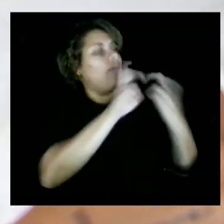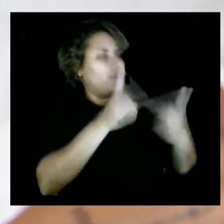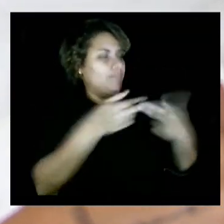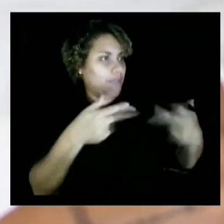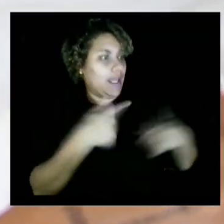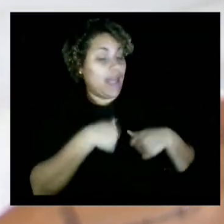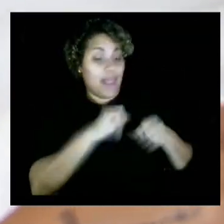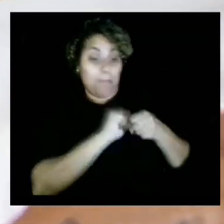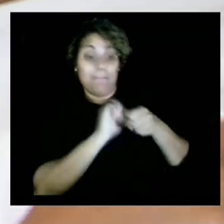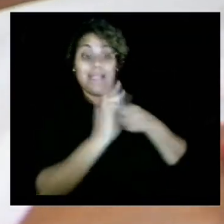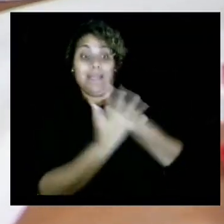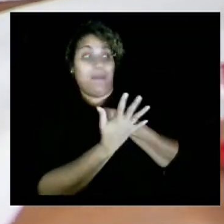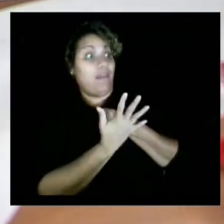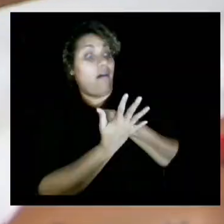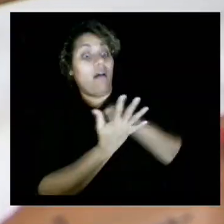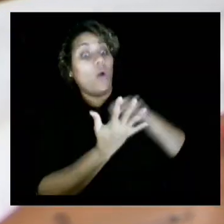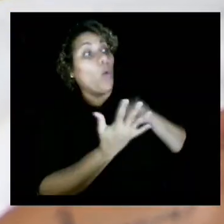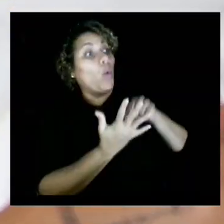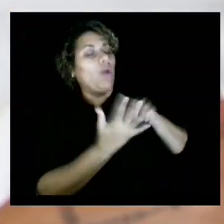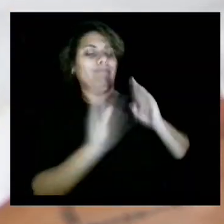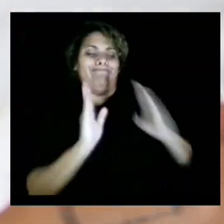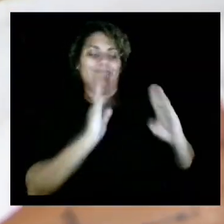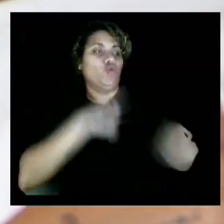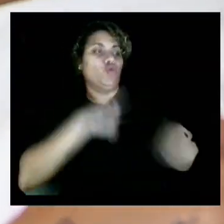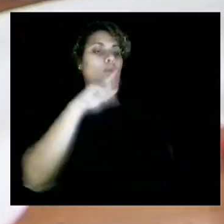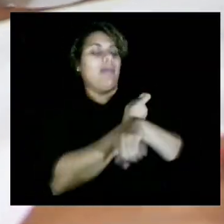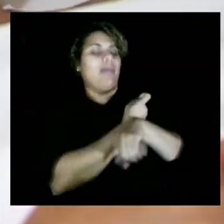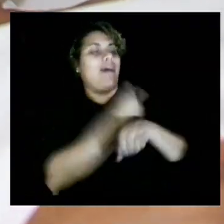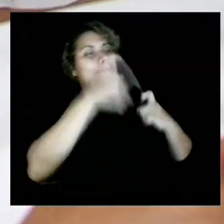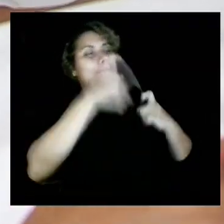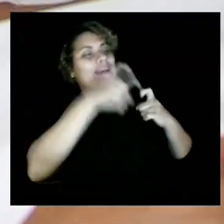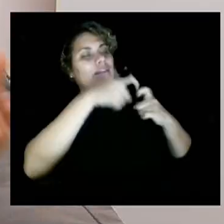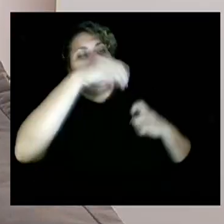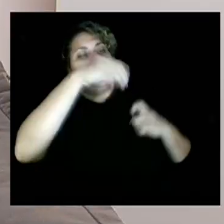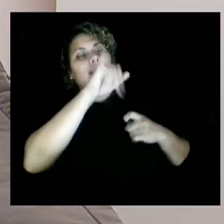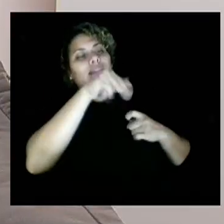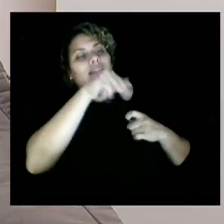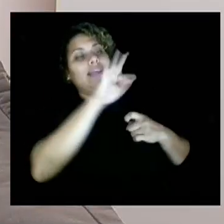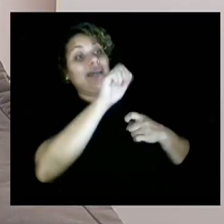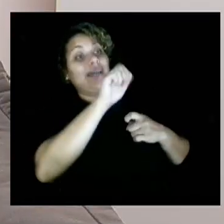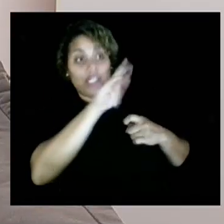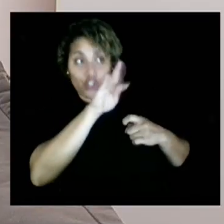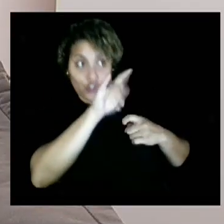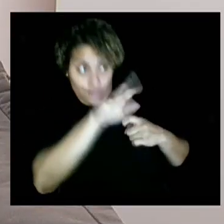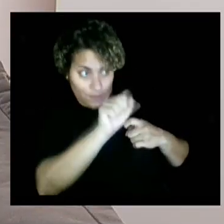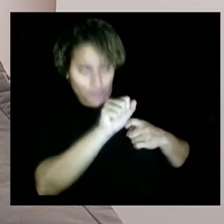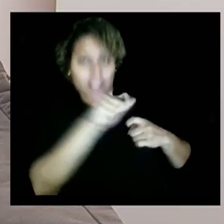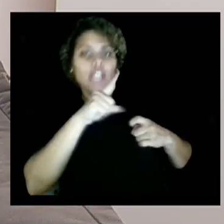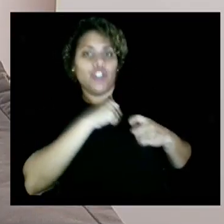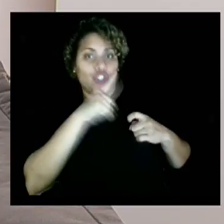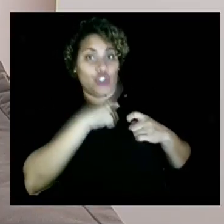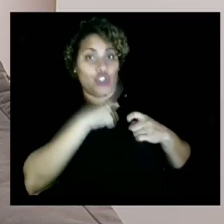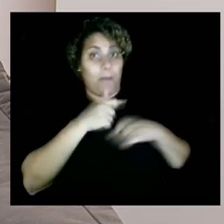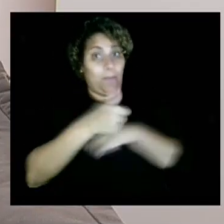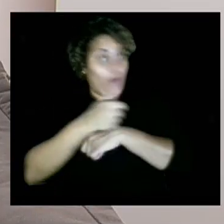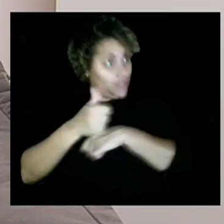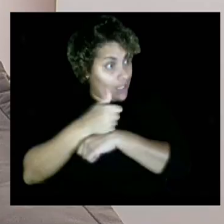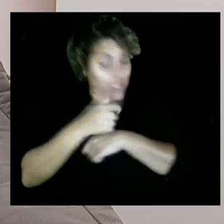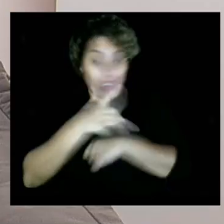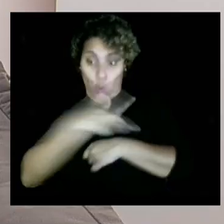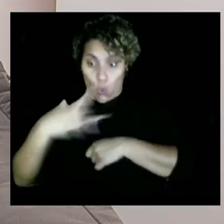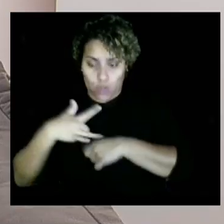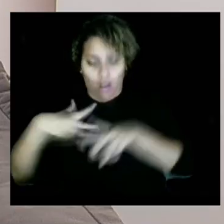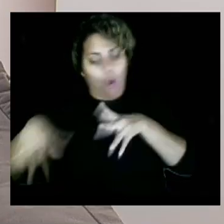medicina integrativa, que eu fiz um curso à parte que era para profissionais da área da saúde que complementa o que eu faço hoje. Entendi. Então